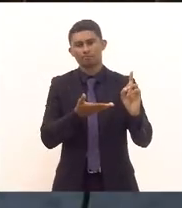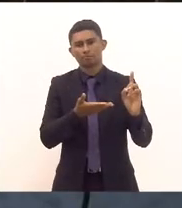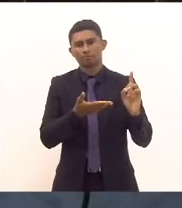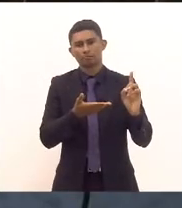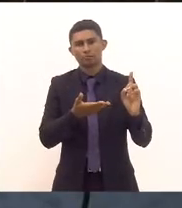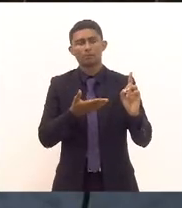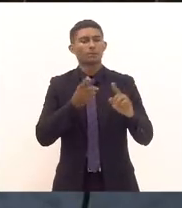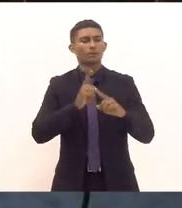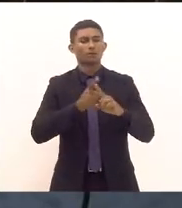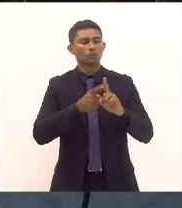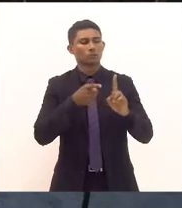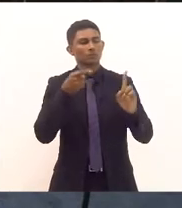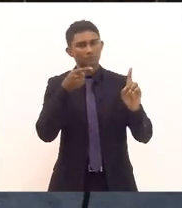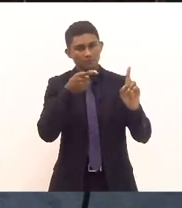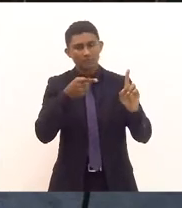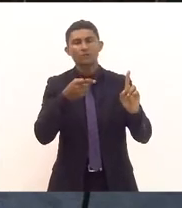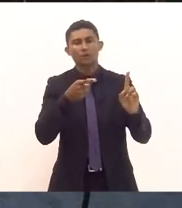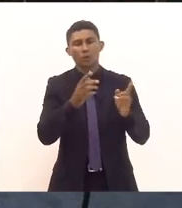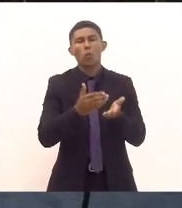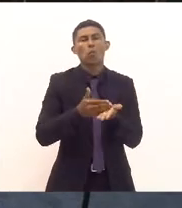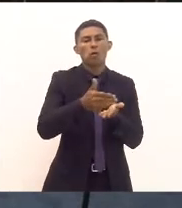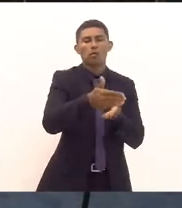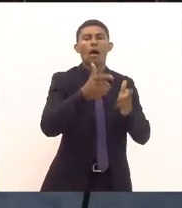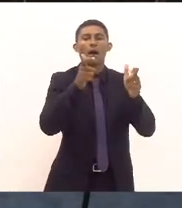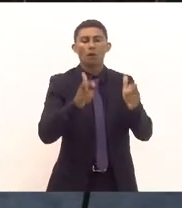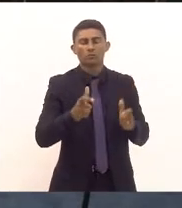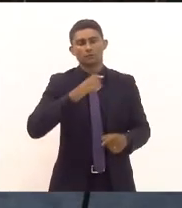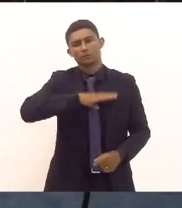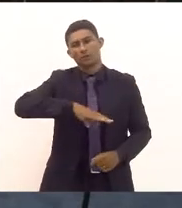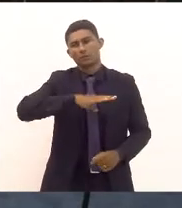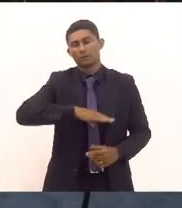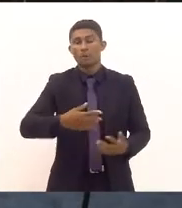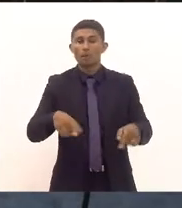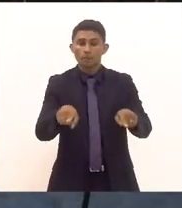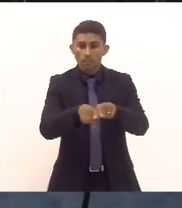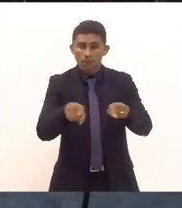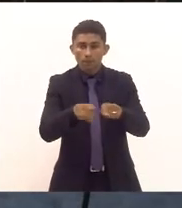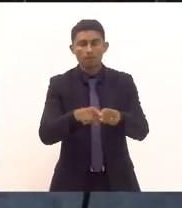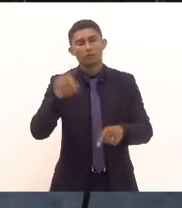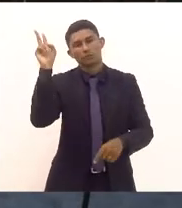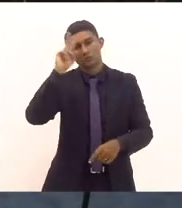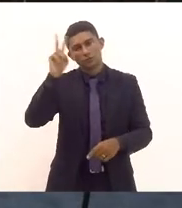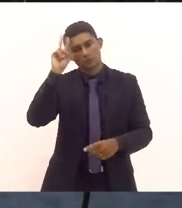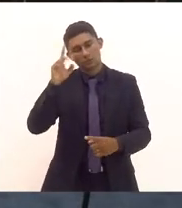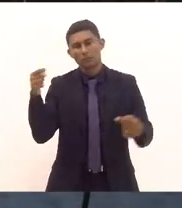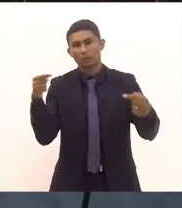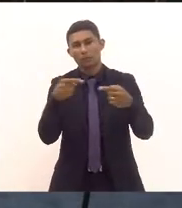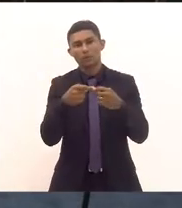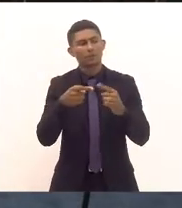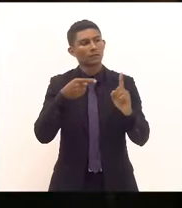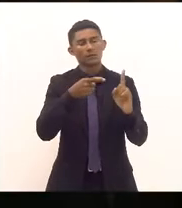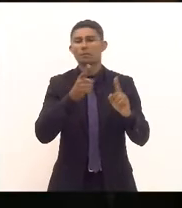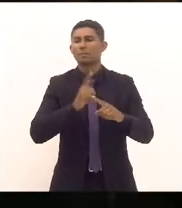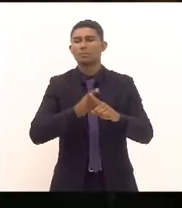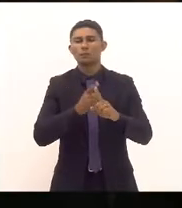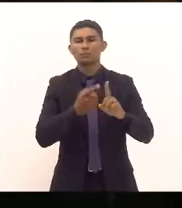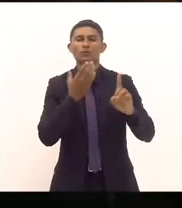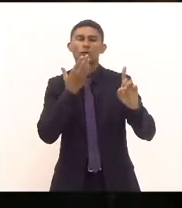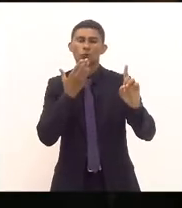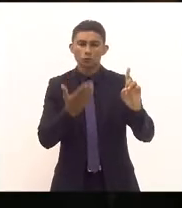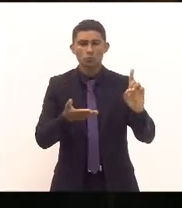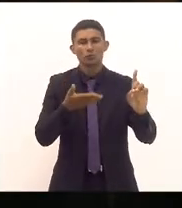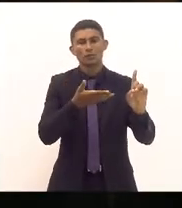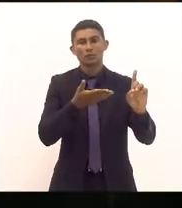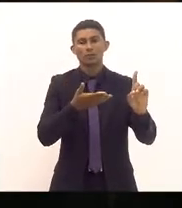dessa história Como cria das divisões de base do clube e faz parte dessa história porque o clube se reconhece também no teu gesto